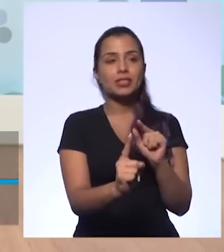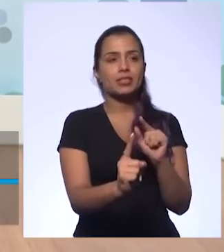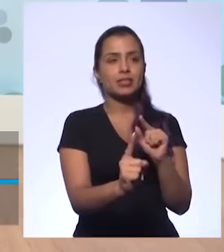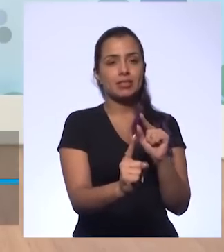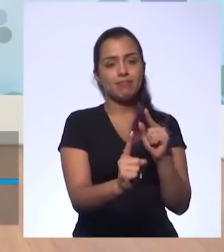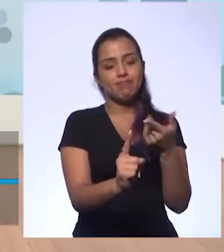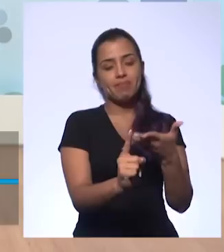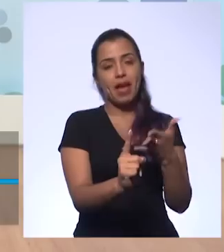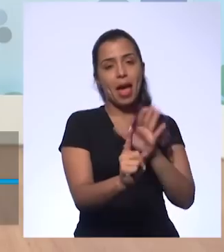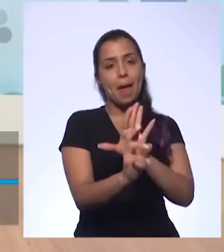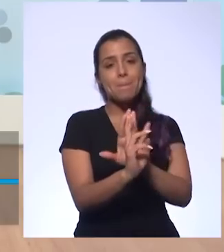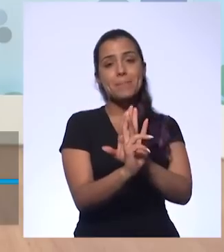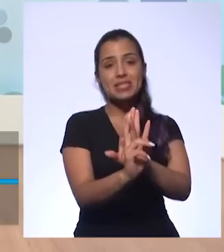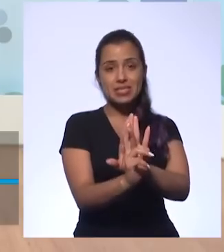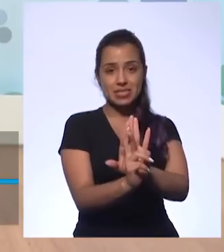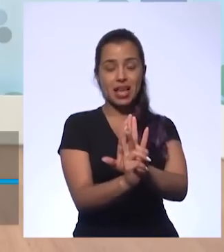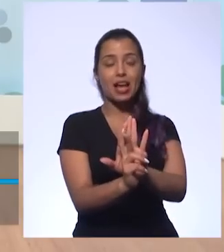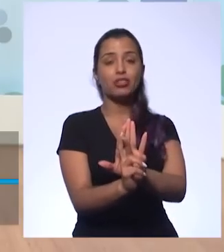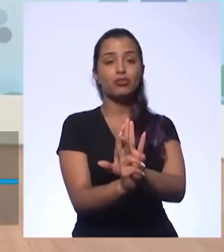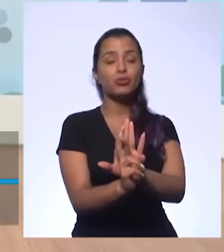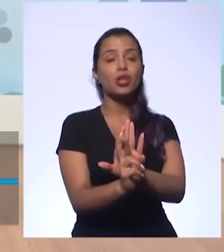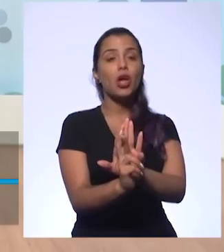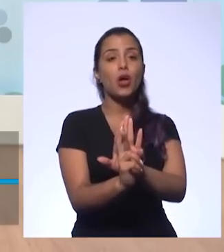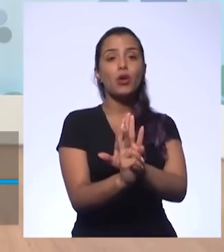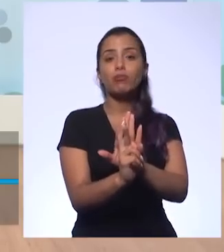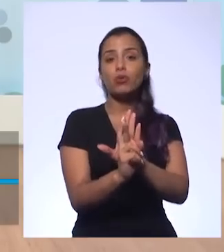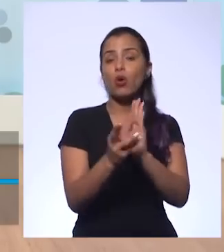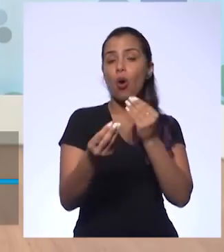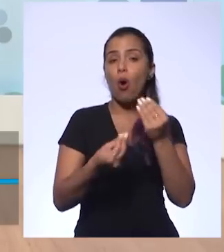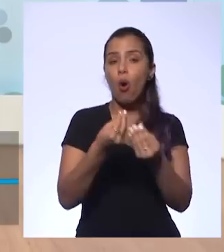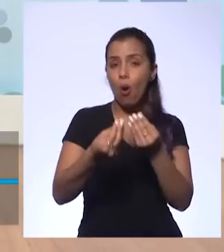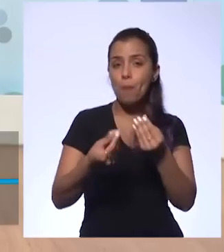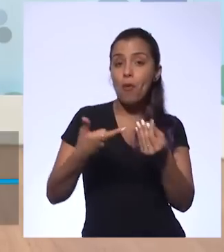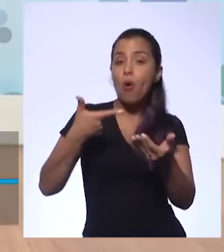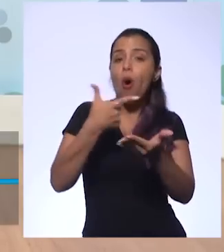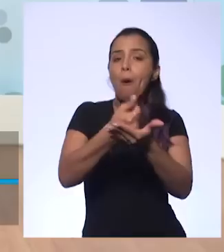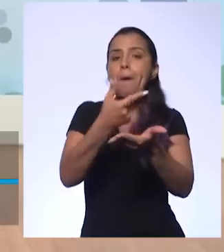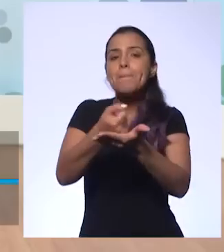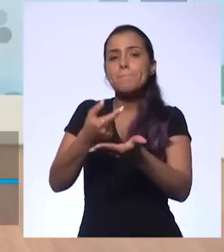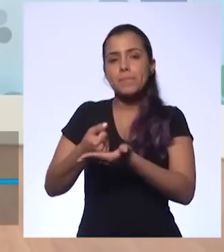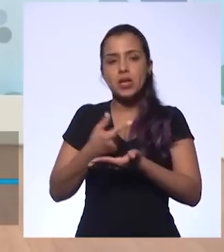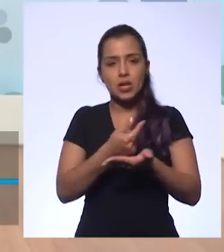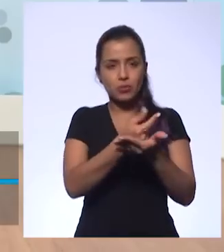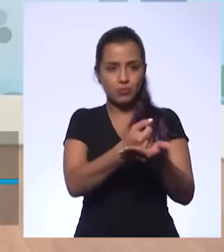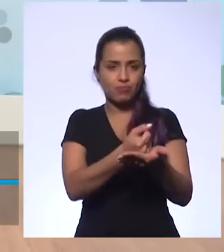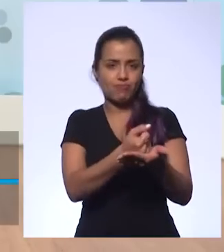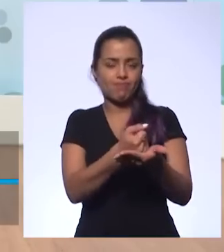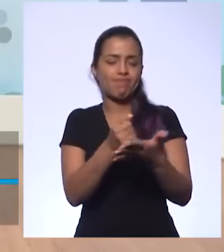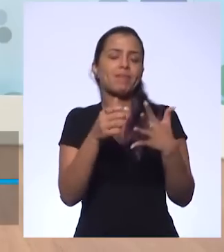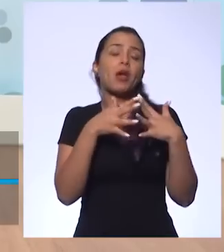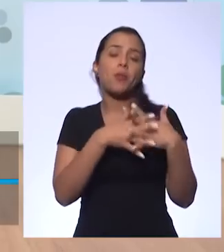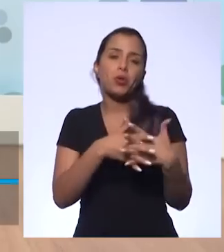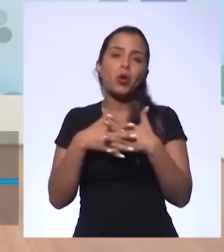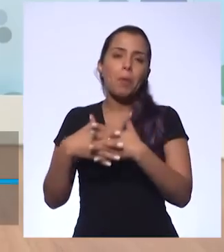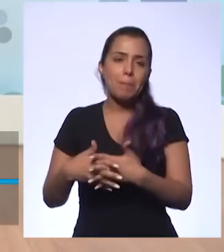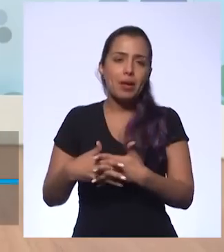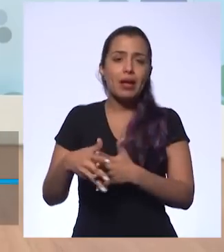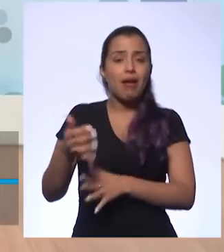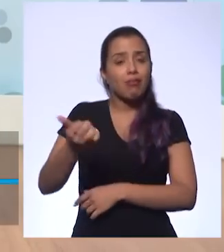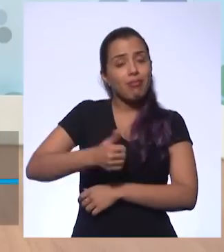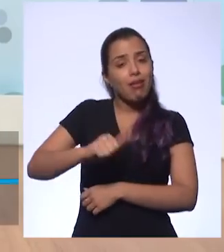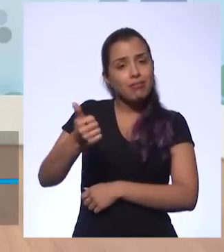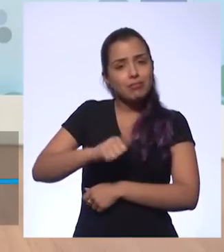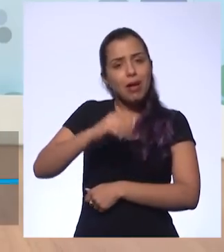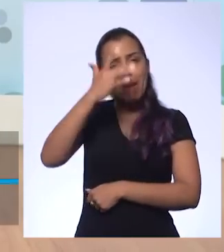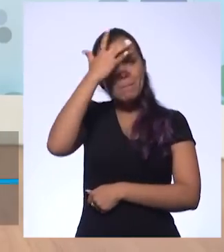são representados e são recebidos, por Mônica, por meio de compra, por meio de dinheiro. uhum. Então é muito complicado quando a gente analisa uma pessoa como